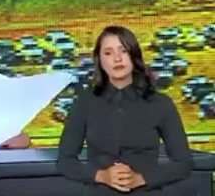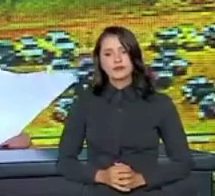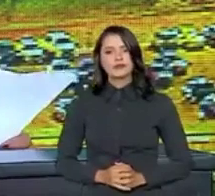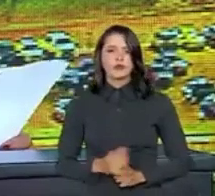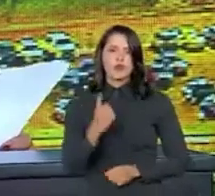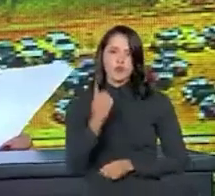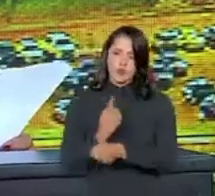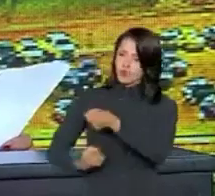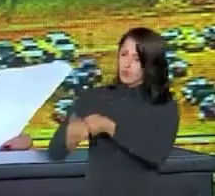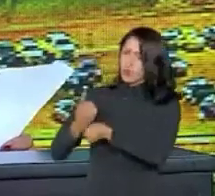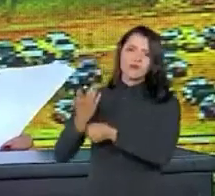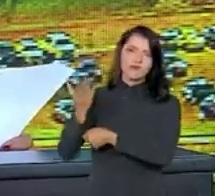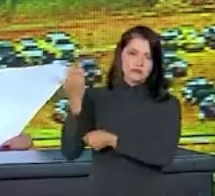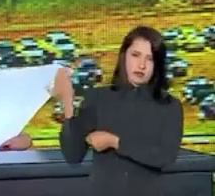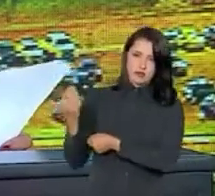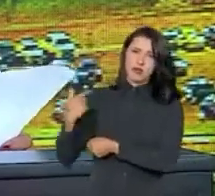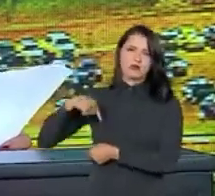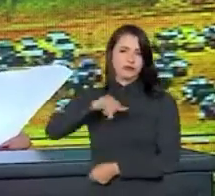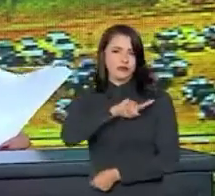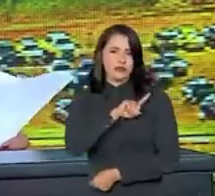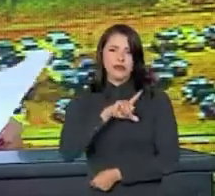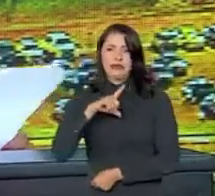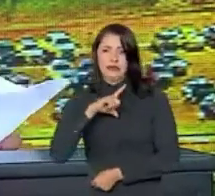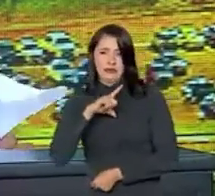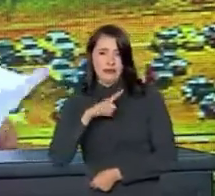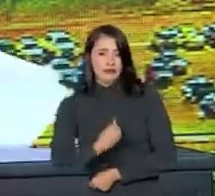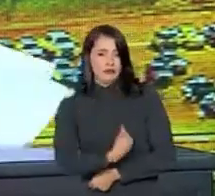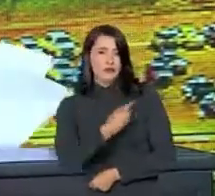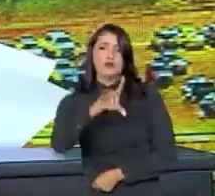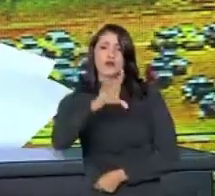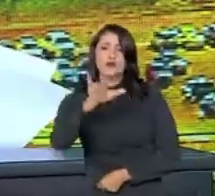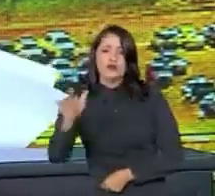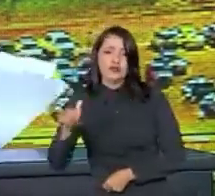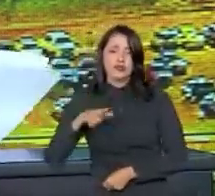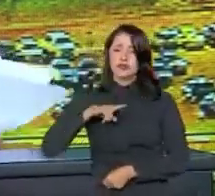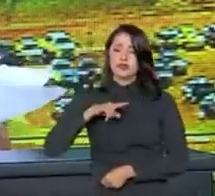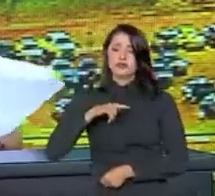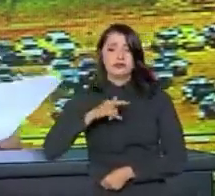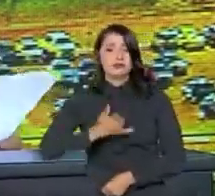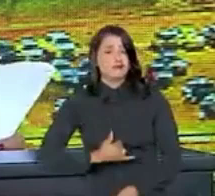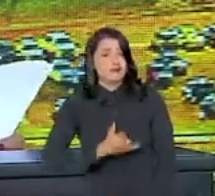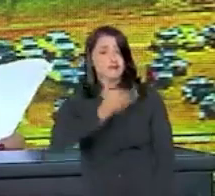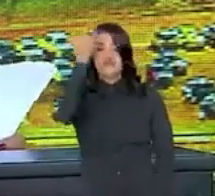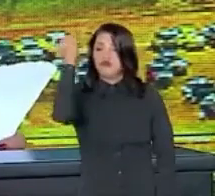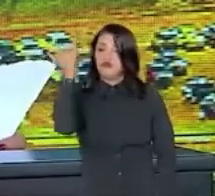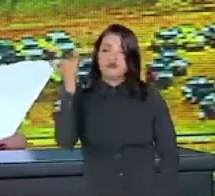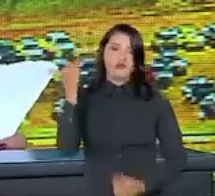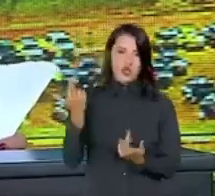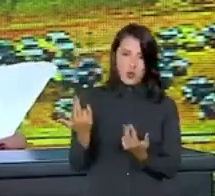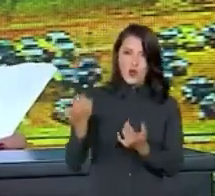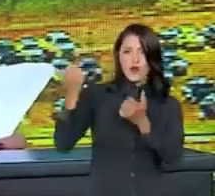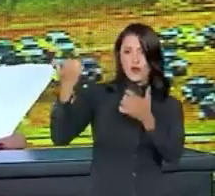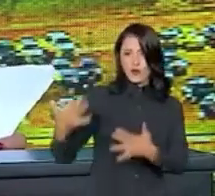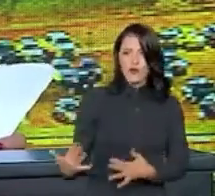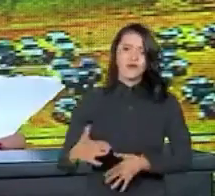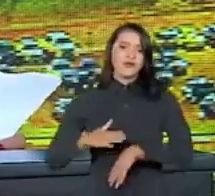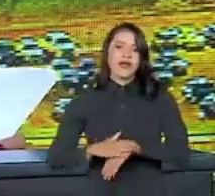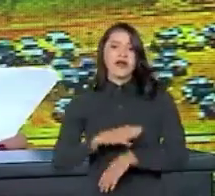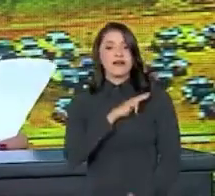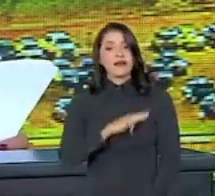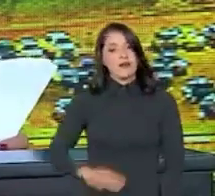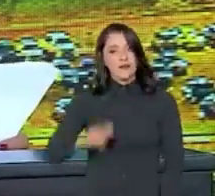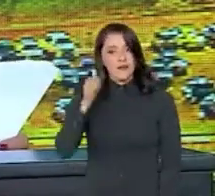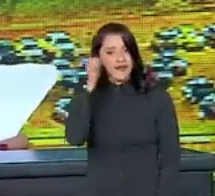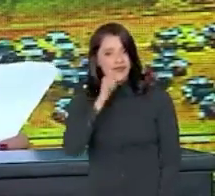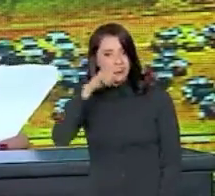Há um ano, vivemos o dia da infâmia, como disse a querida ministra